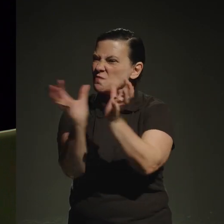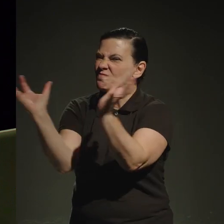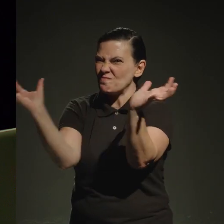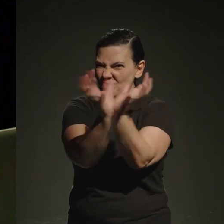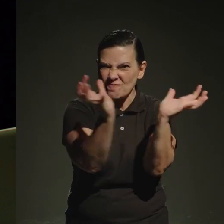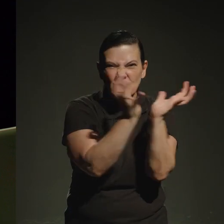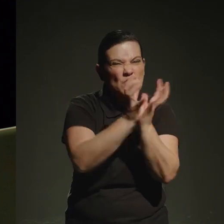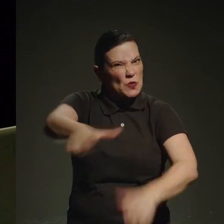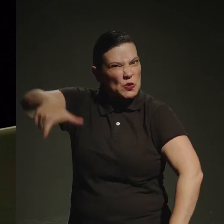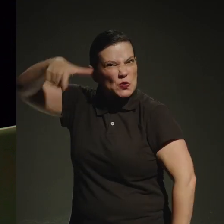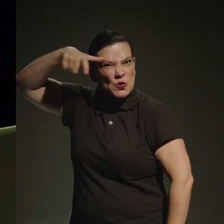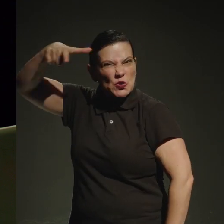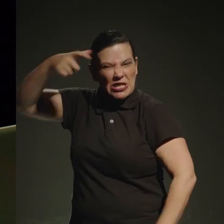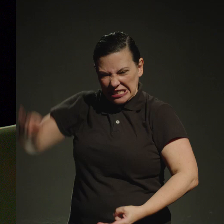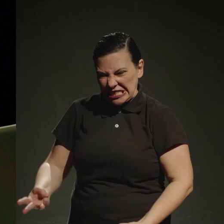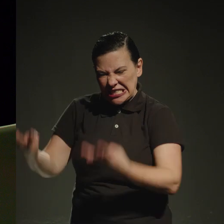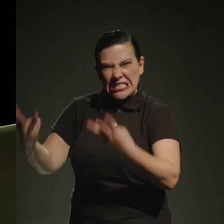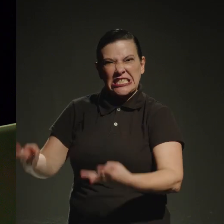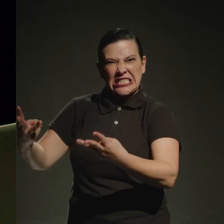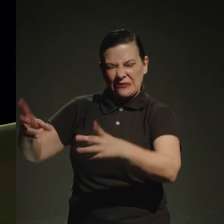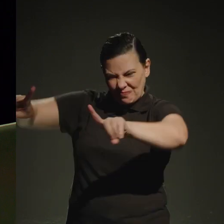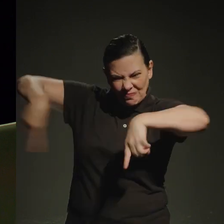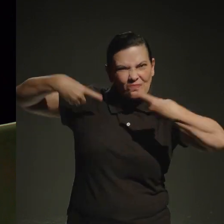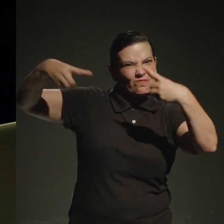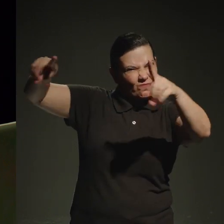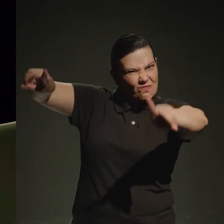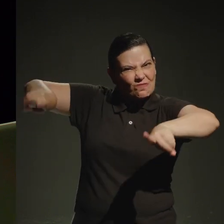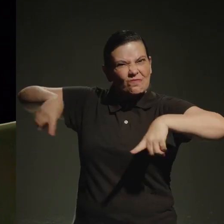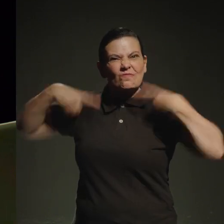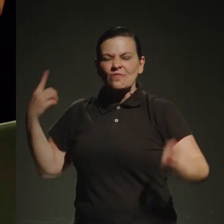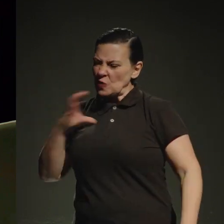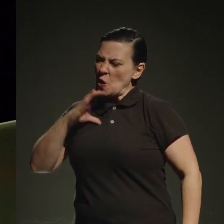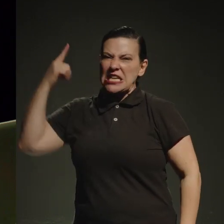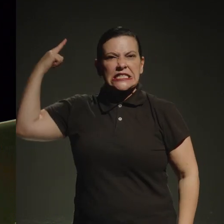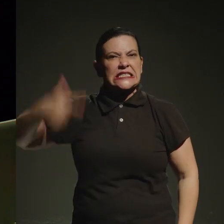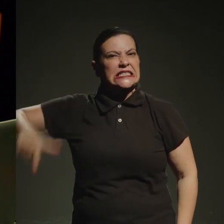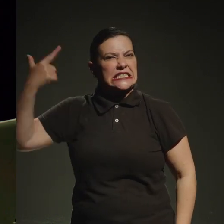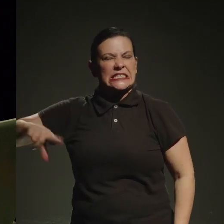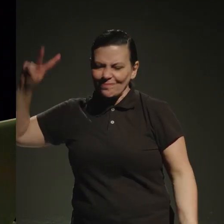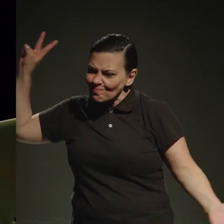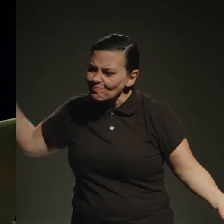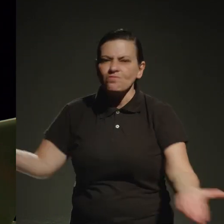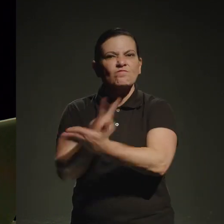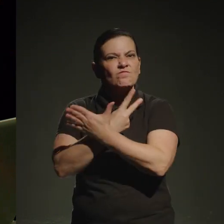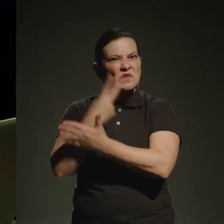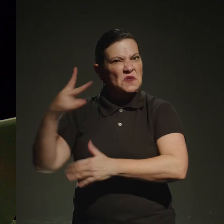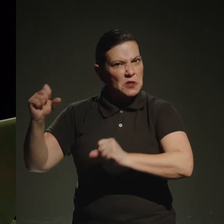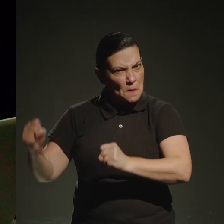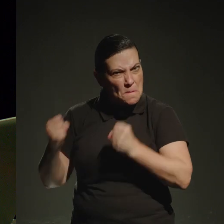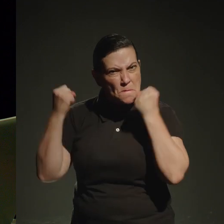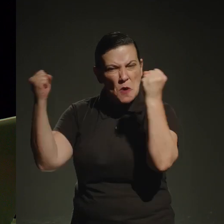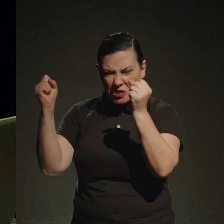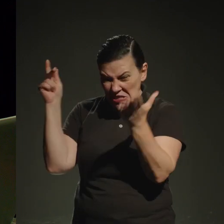treva andaram a mangar comigo durante o sono. Cobardes! Incompetentes!